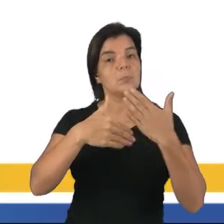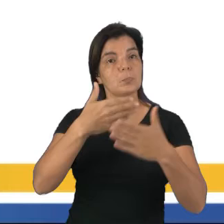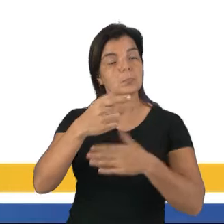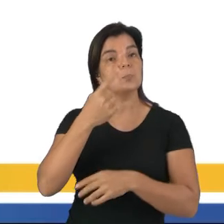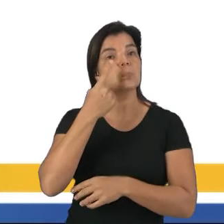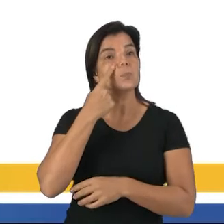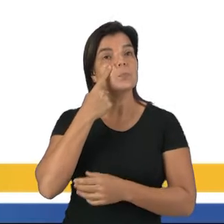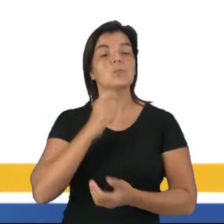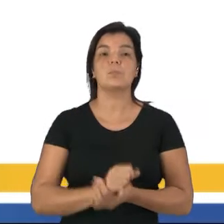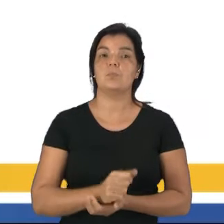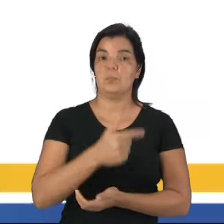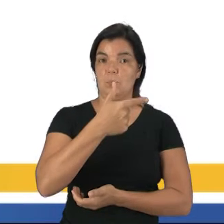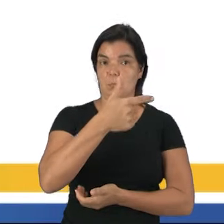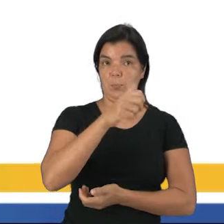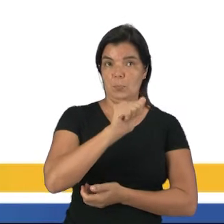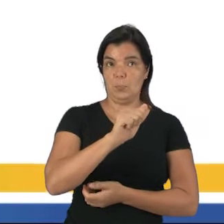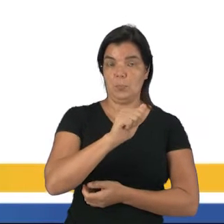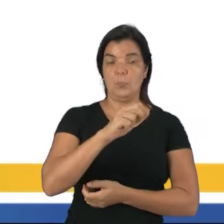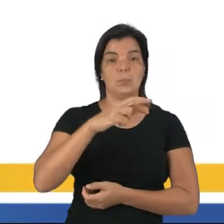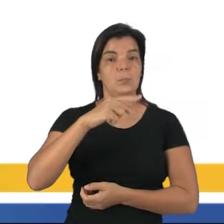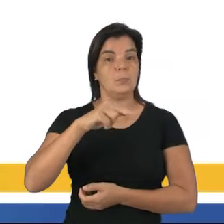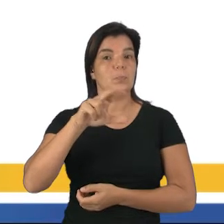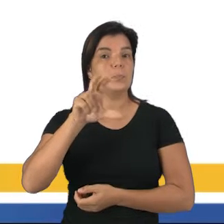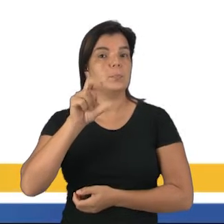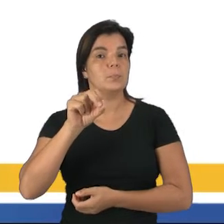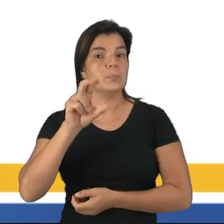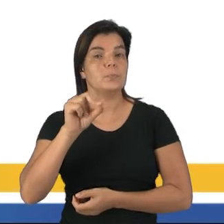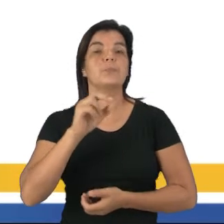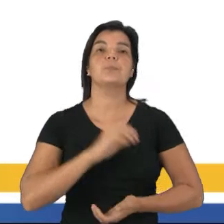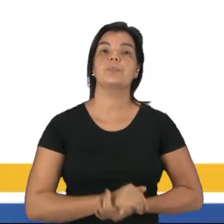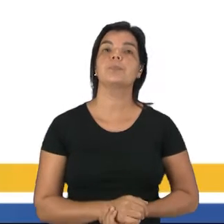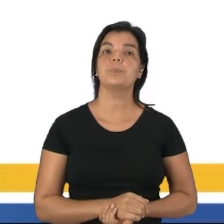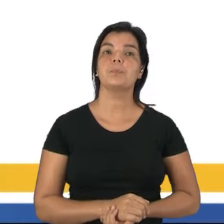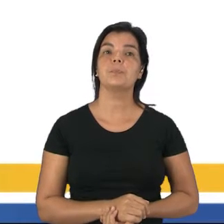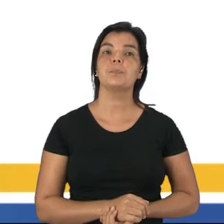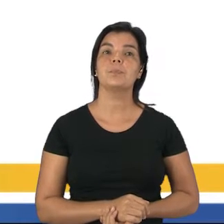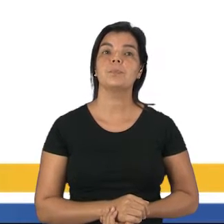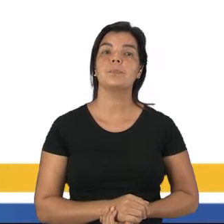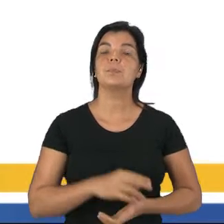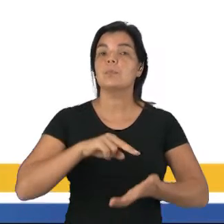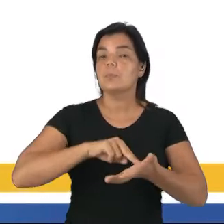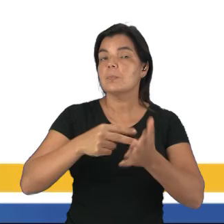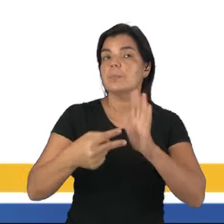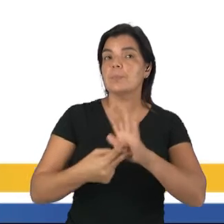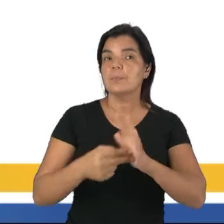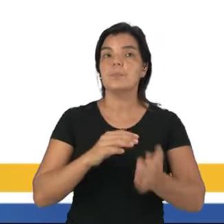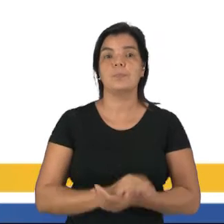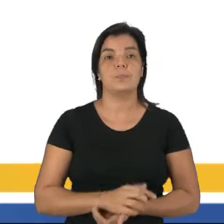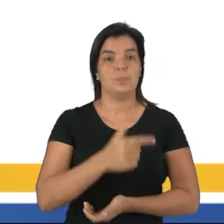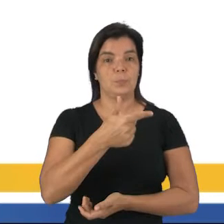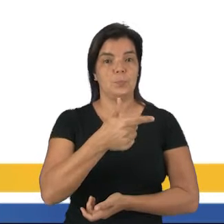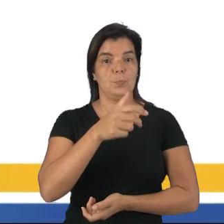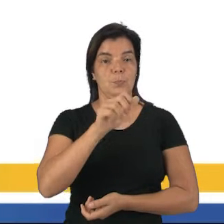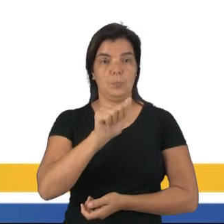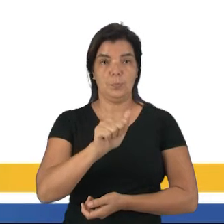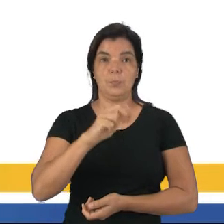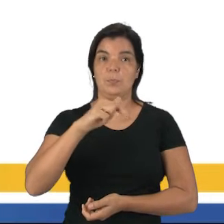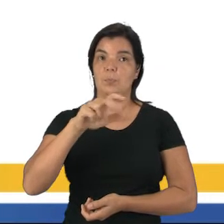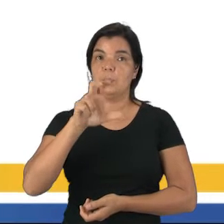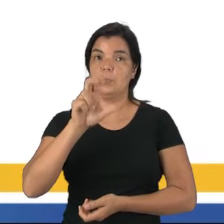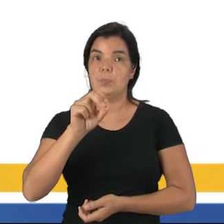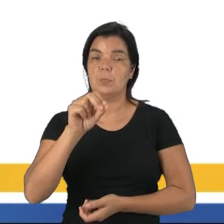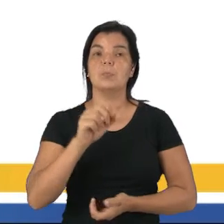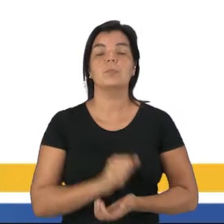vai obter o valor de 2A é igual a 50. Ou seja, reescrevendo, 2A